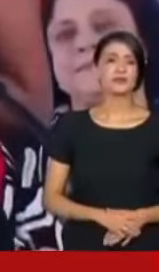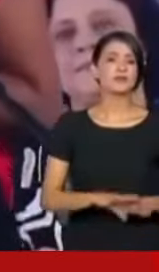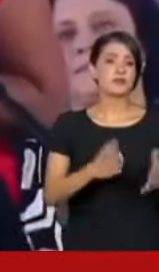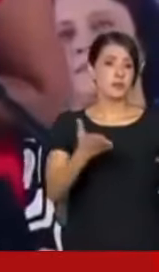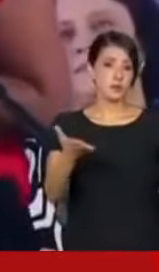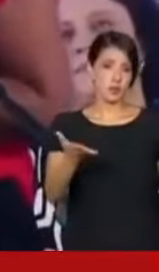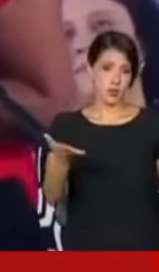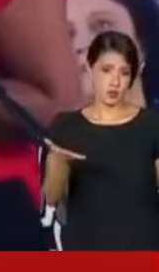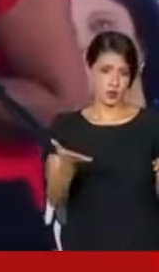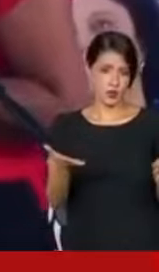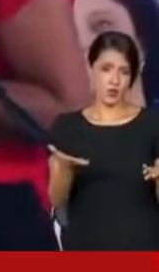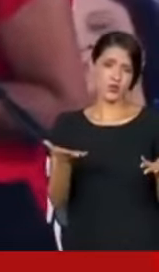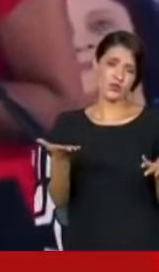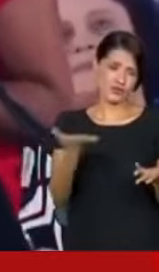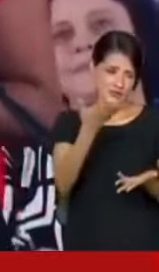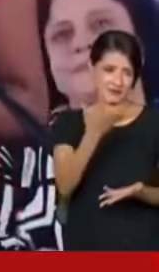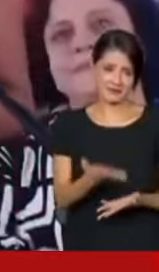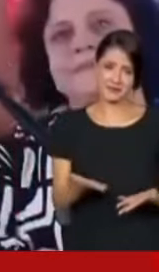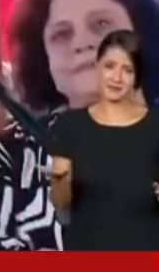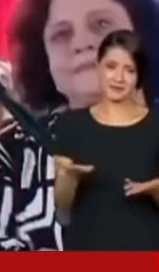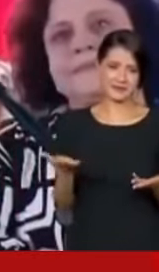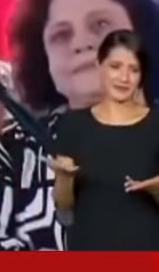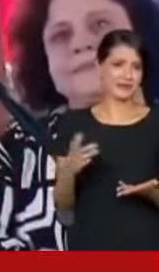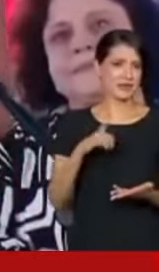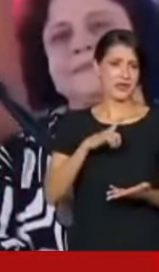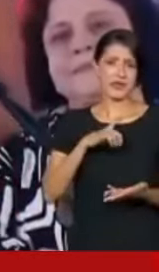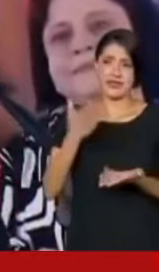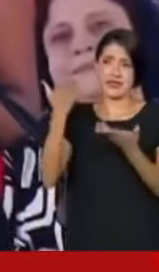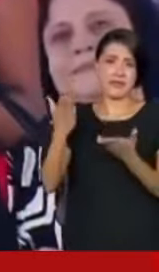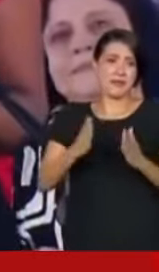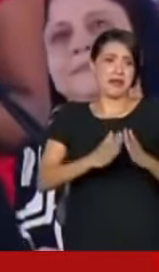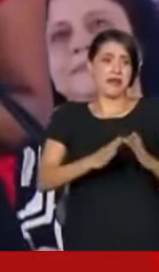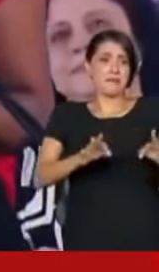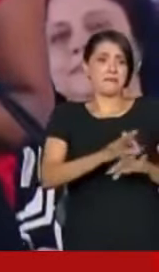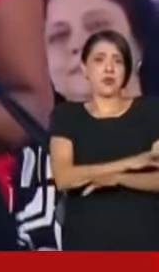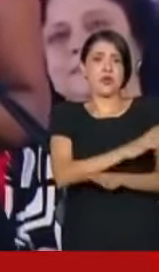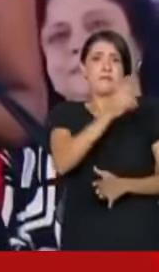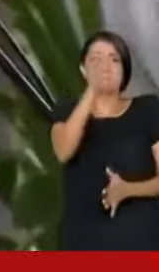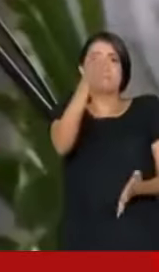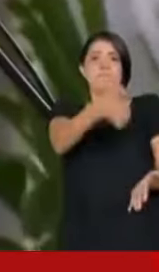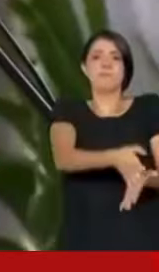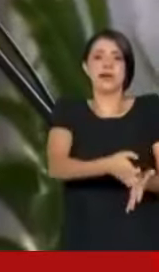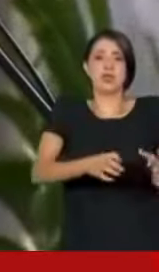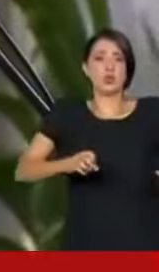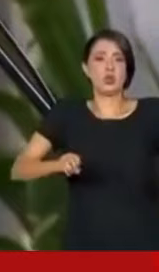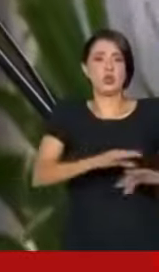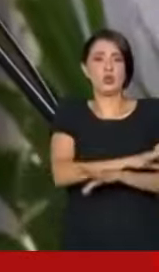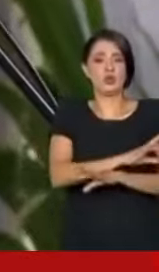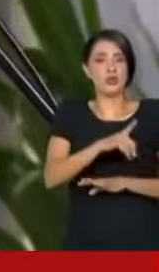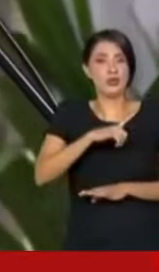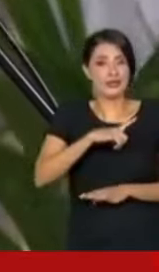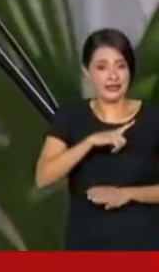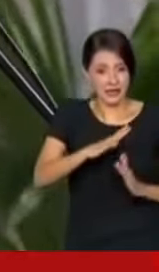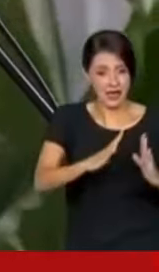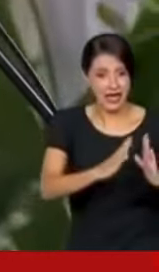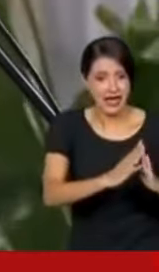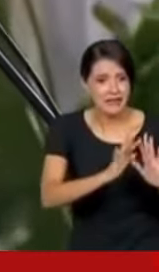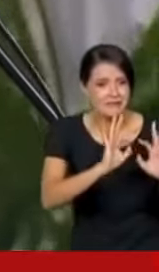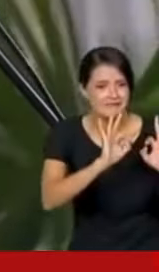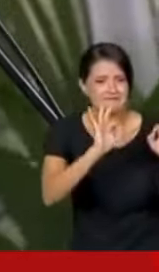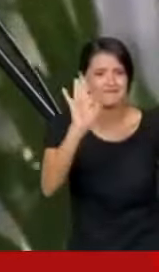Hoje, presidente, eu tenho uma casa quitada. Eu tenho uma casa